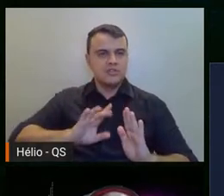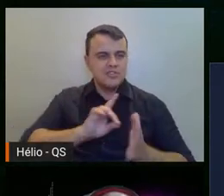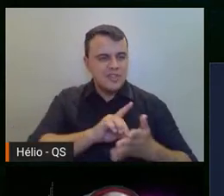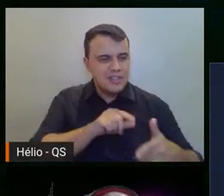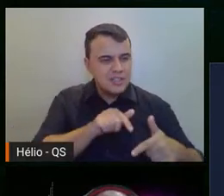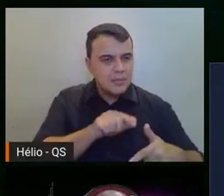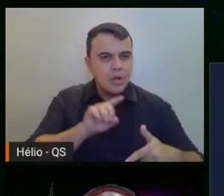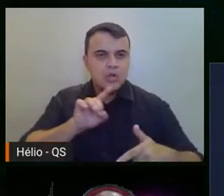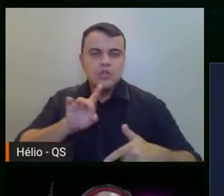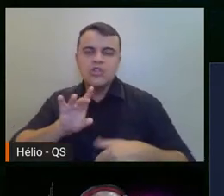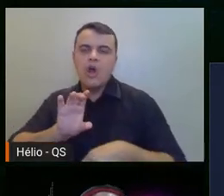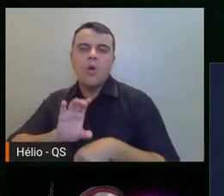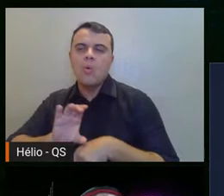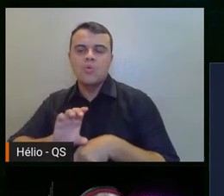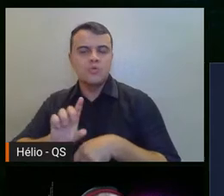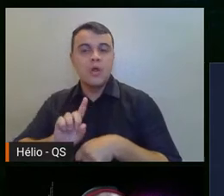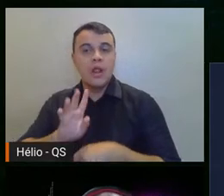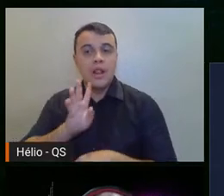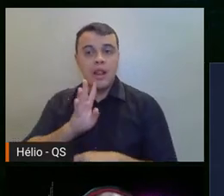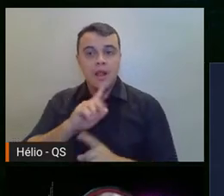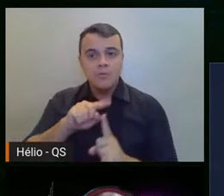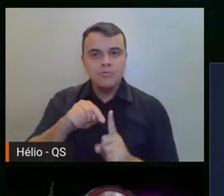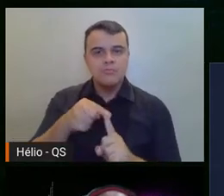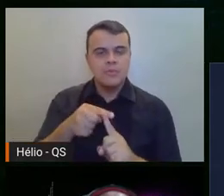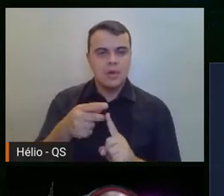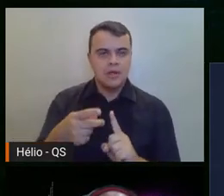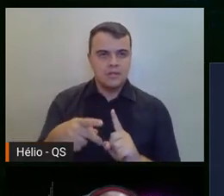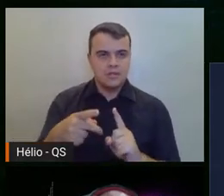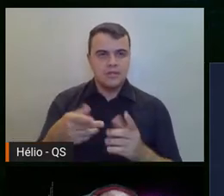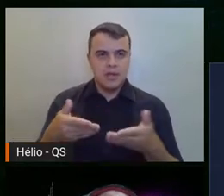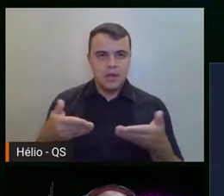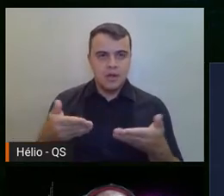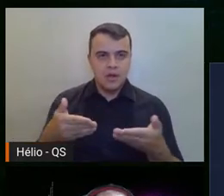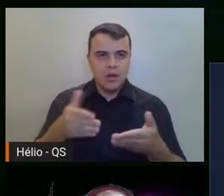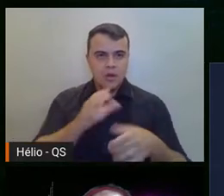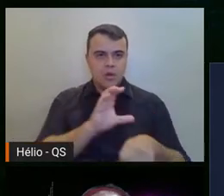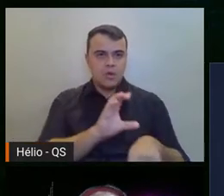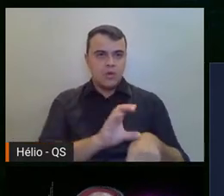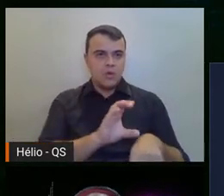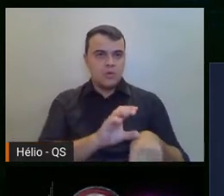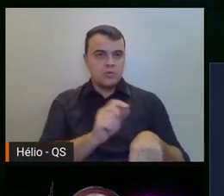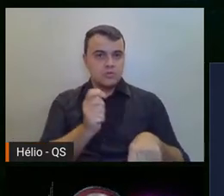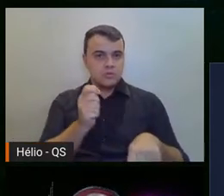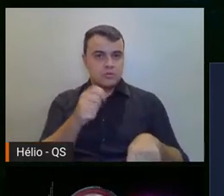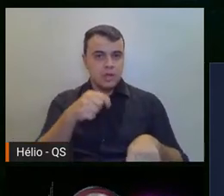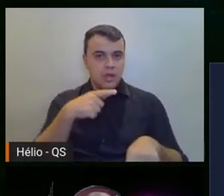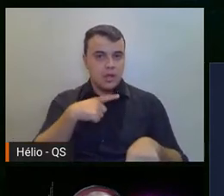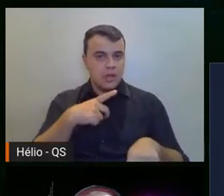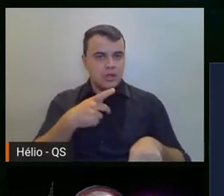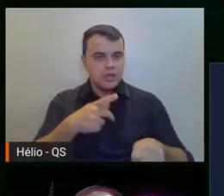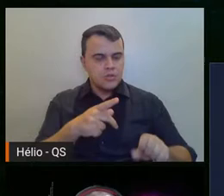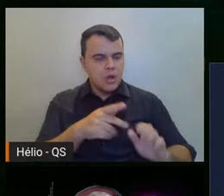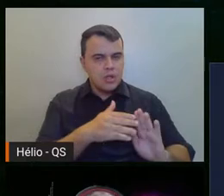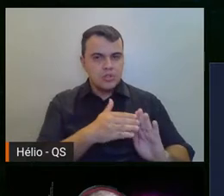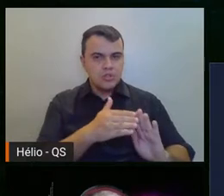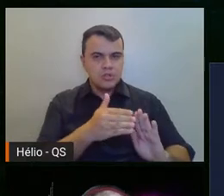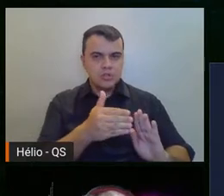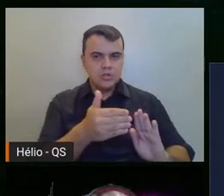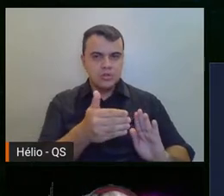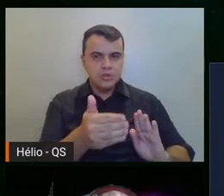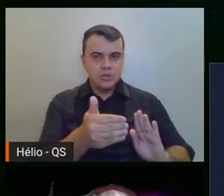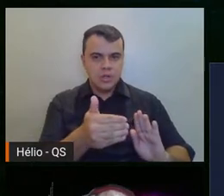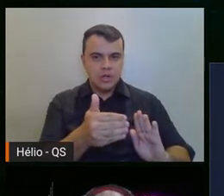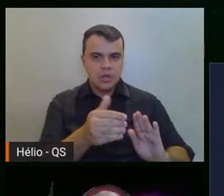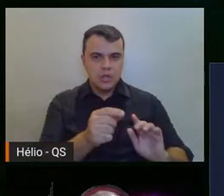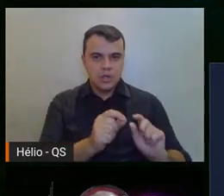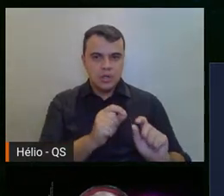vai de booking então o que que é o mais legal aqui dentro do nosso bootcamp é que você vai poder ter a sua jornada junto com